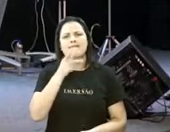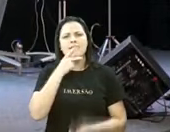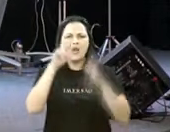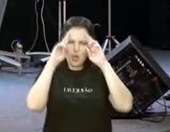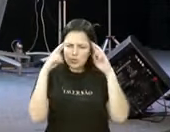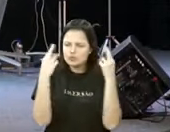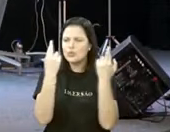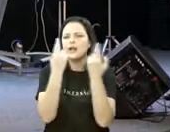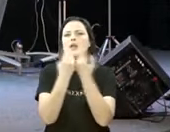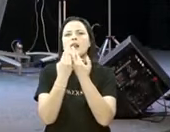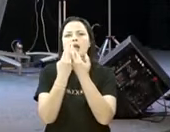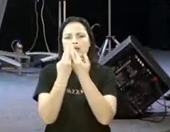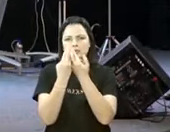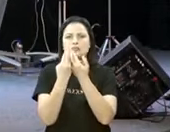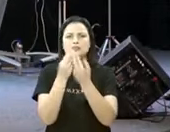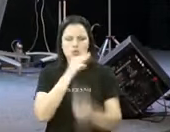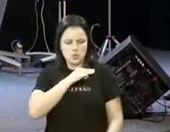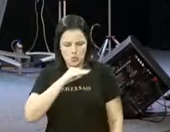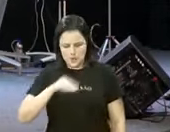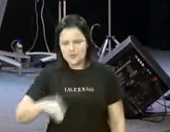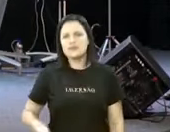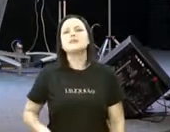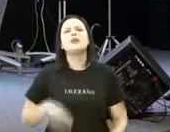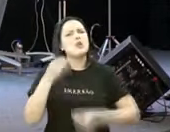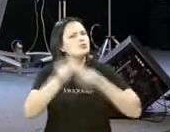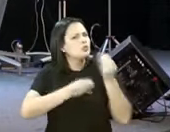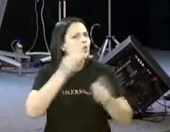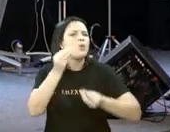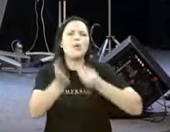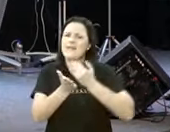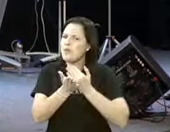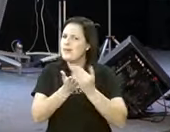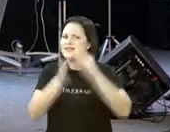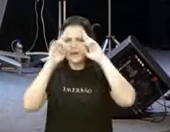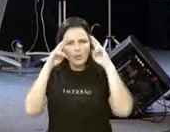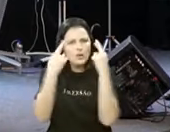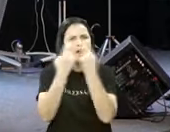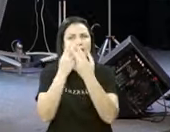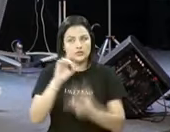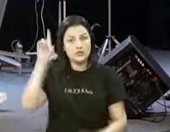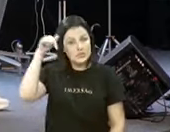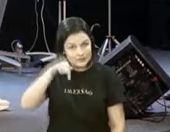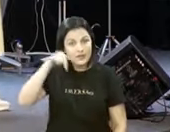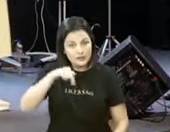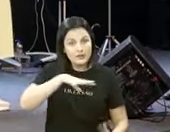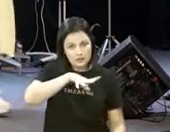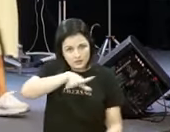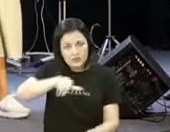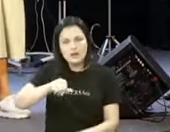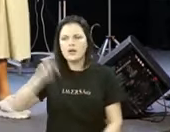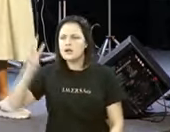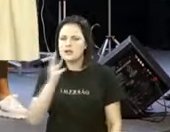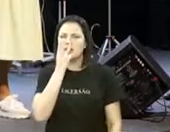Messias, sobre a maneira como se daria a implementação desse reinado na terra. Isaías recebeu